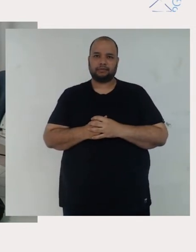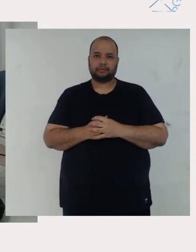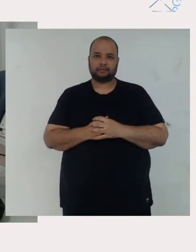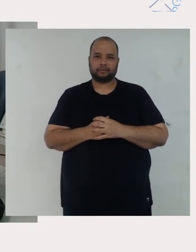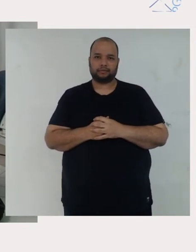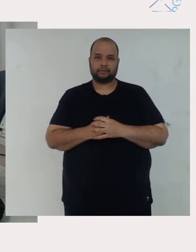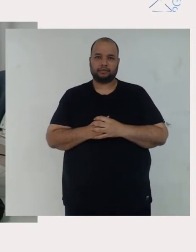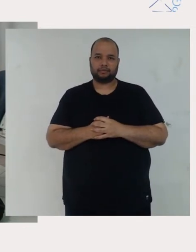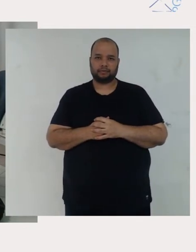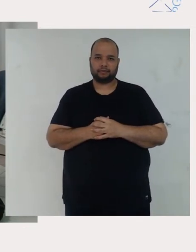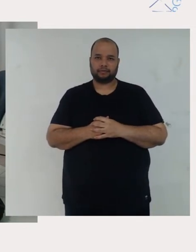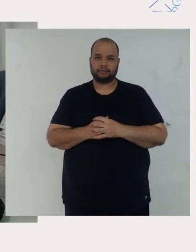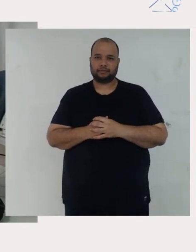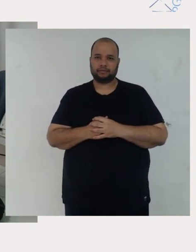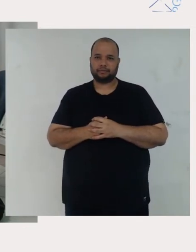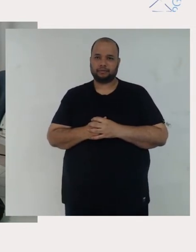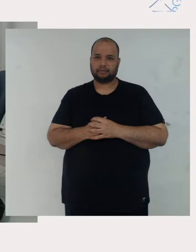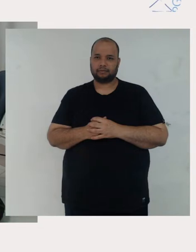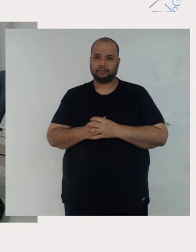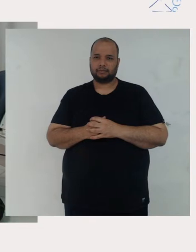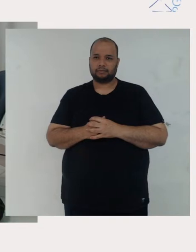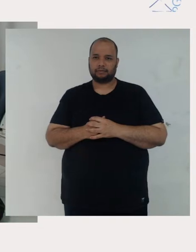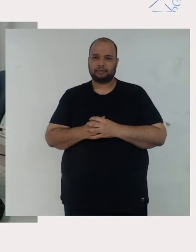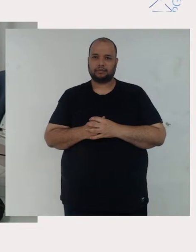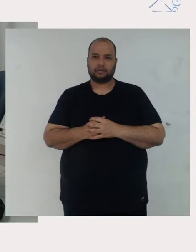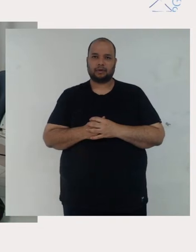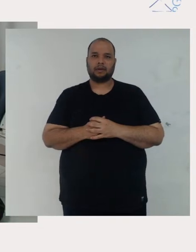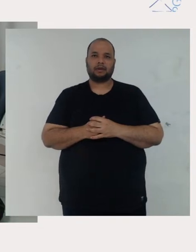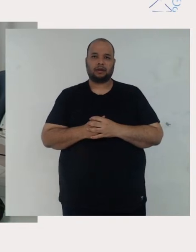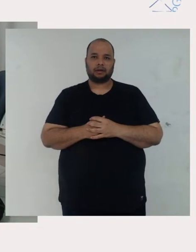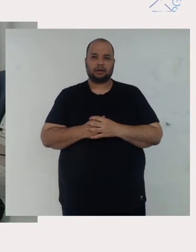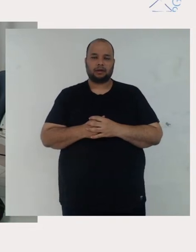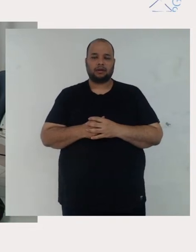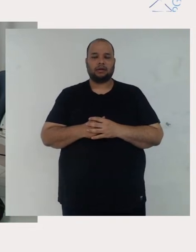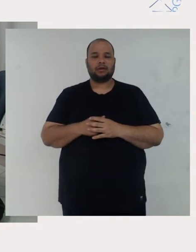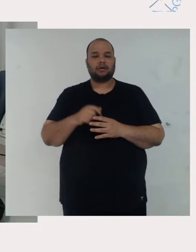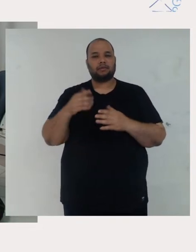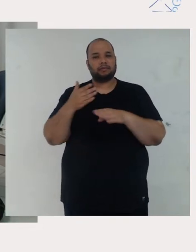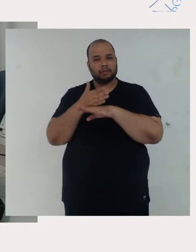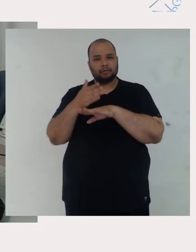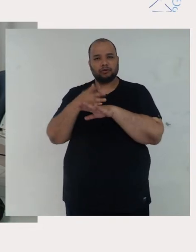e Estudos Antrópicos do Amazonas, também da UFPA.